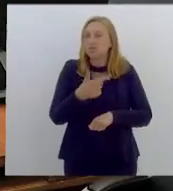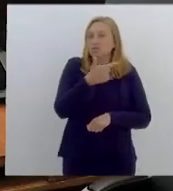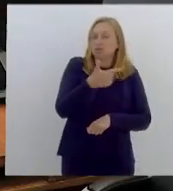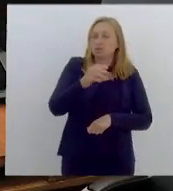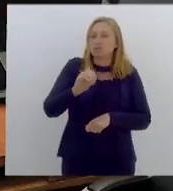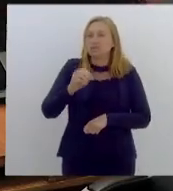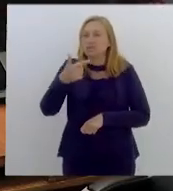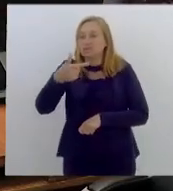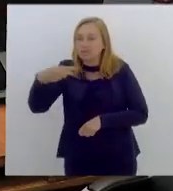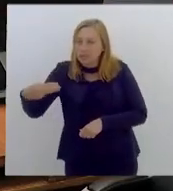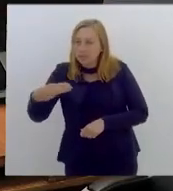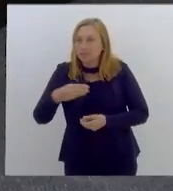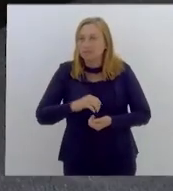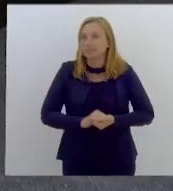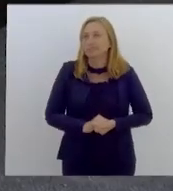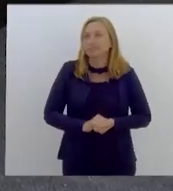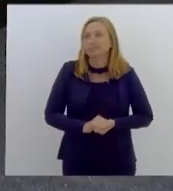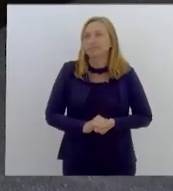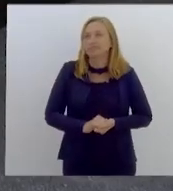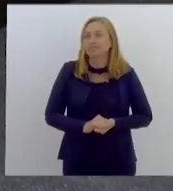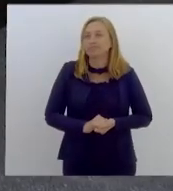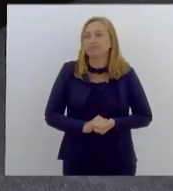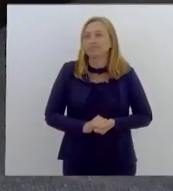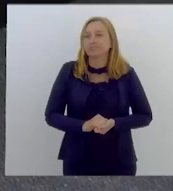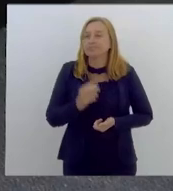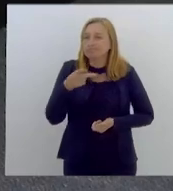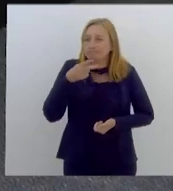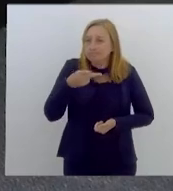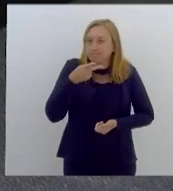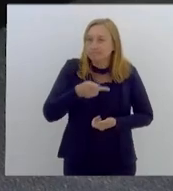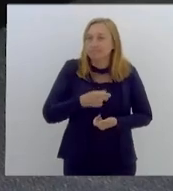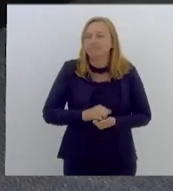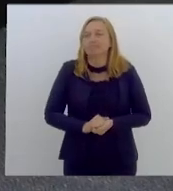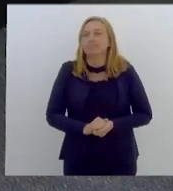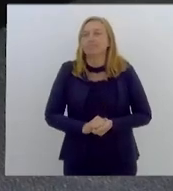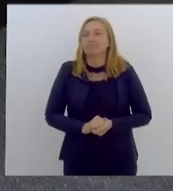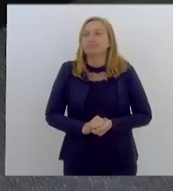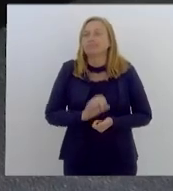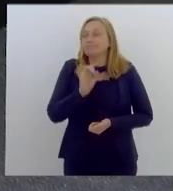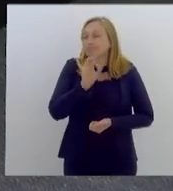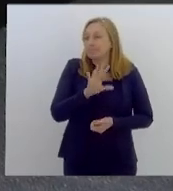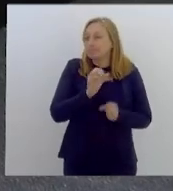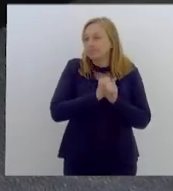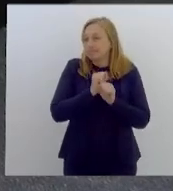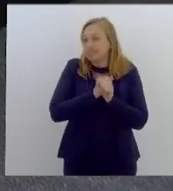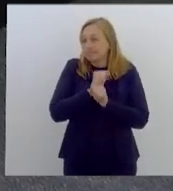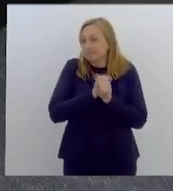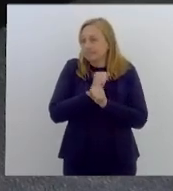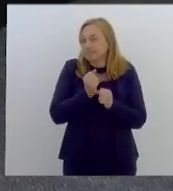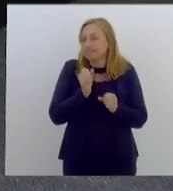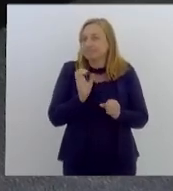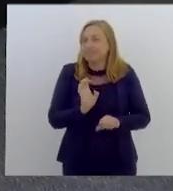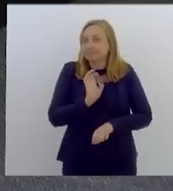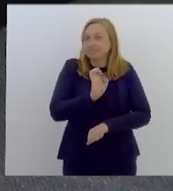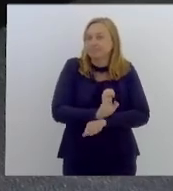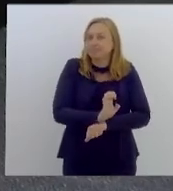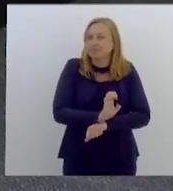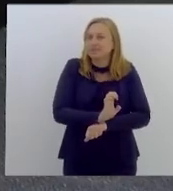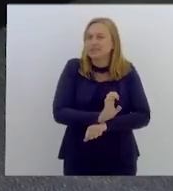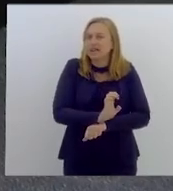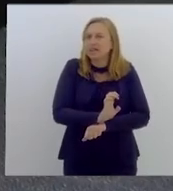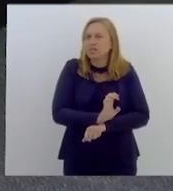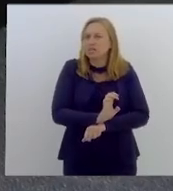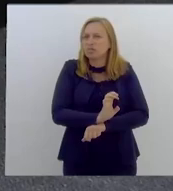2023. E ele colocava que só esse ano o Estado iria perder